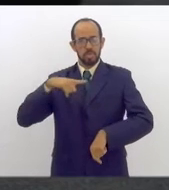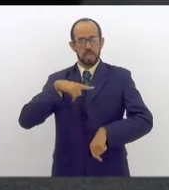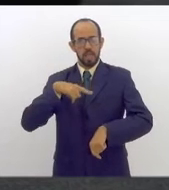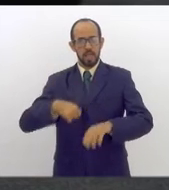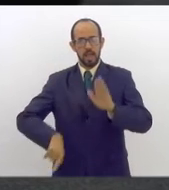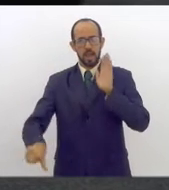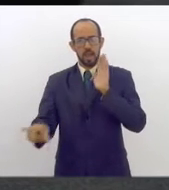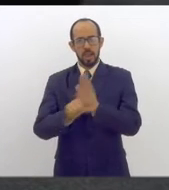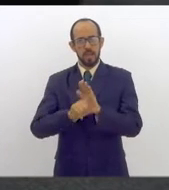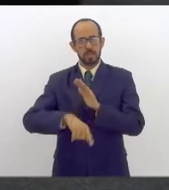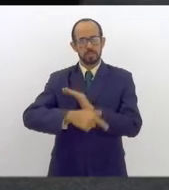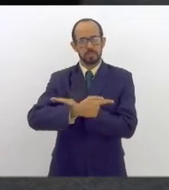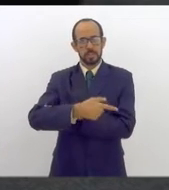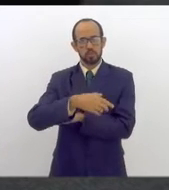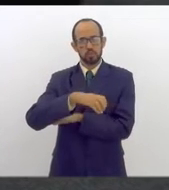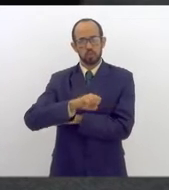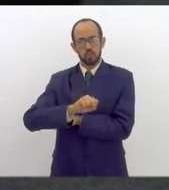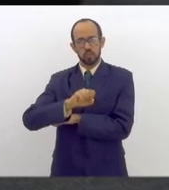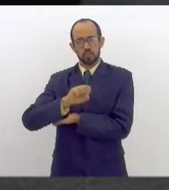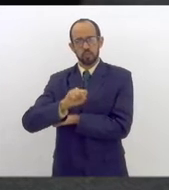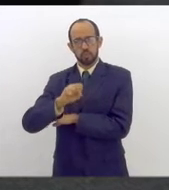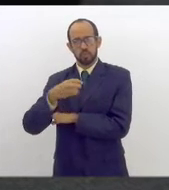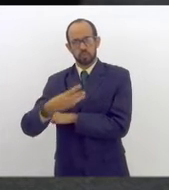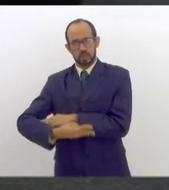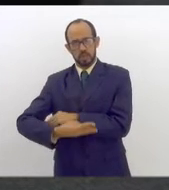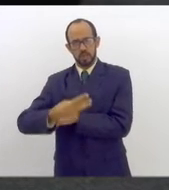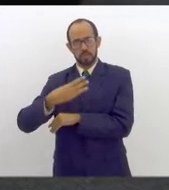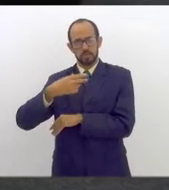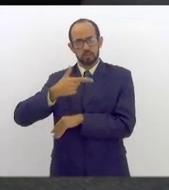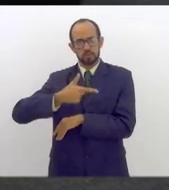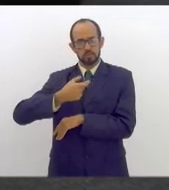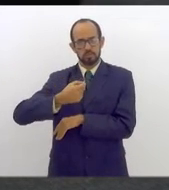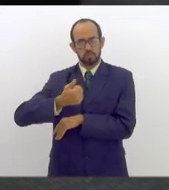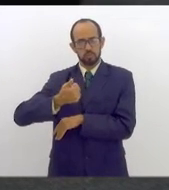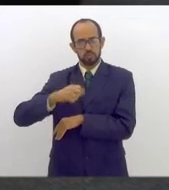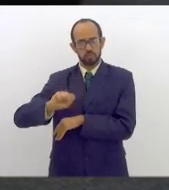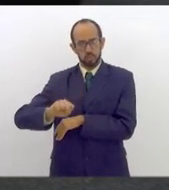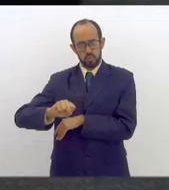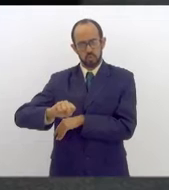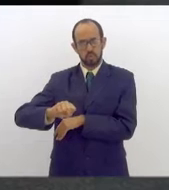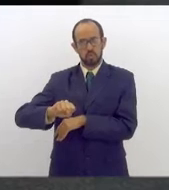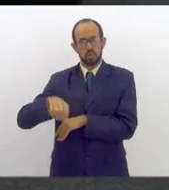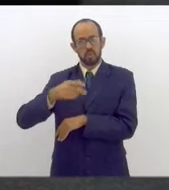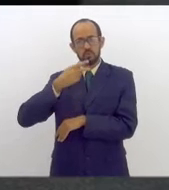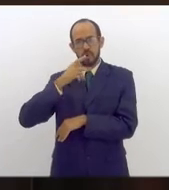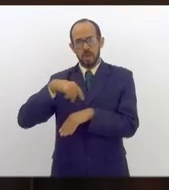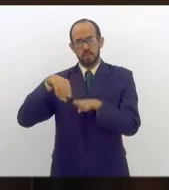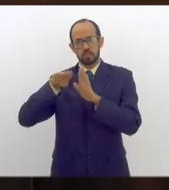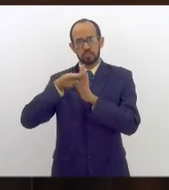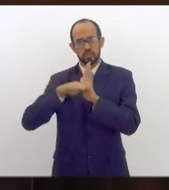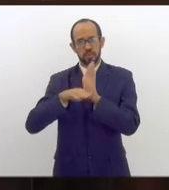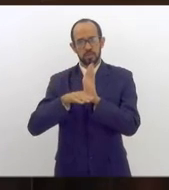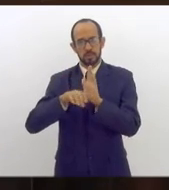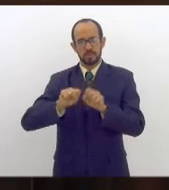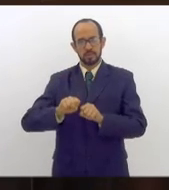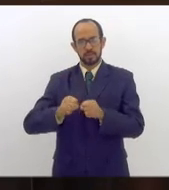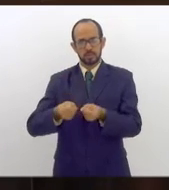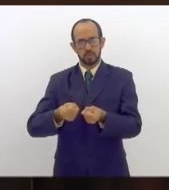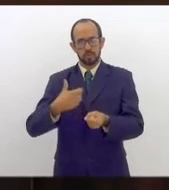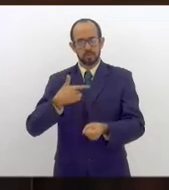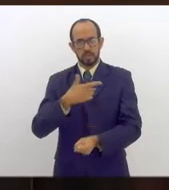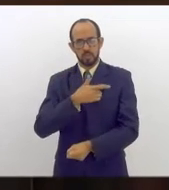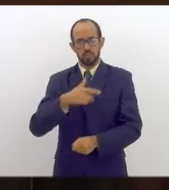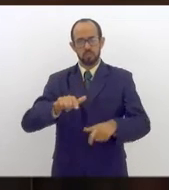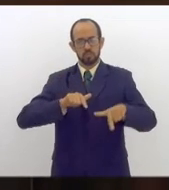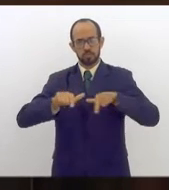Lei 7883, né, que de 2018, que trata do Programa de Segurança e Saúde no